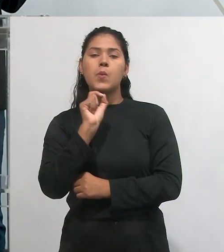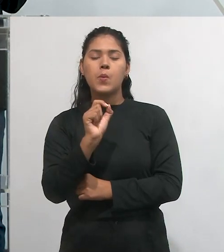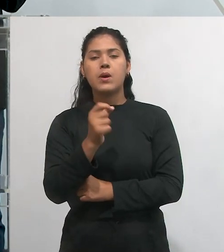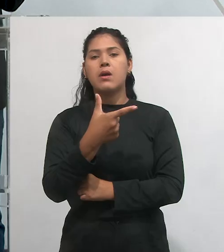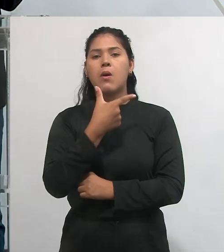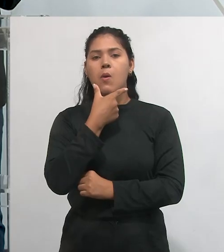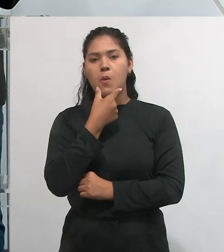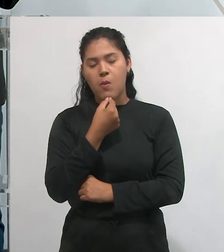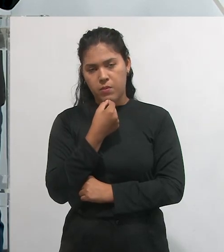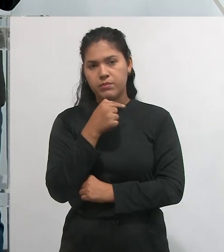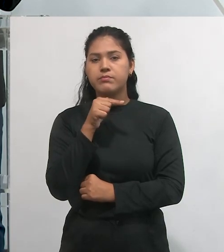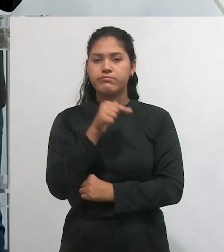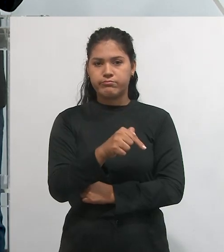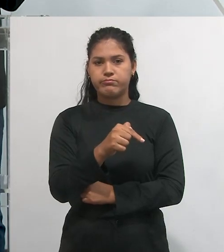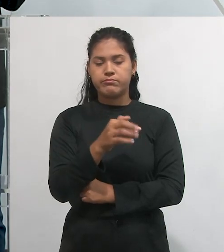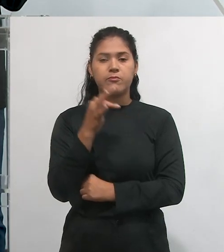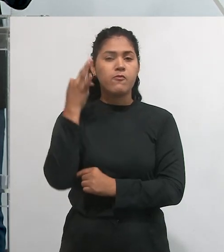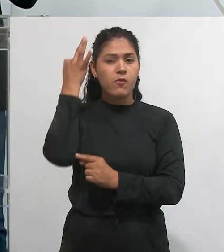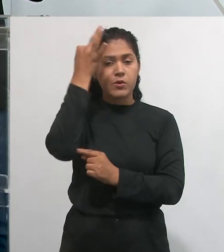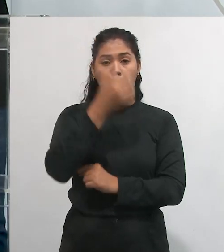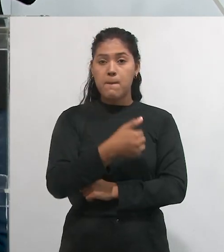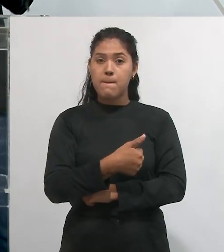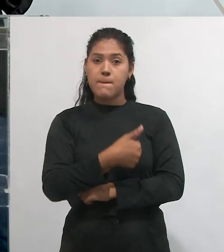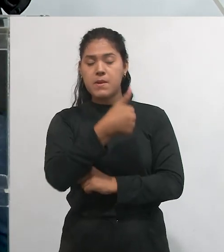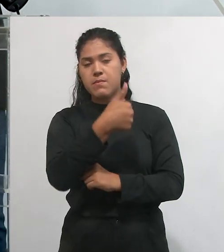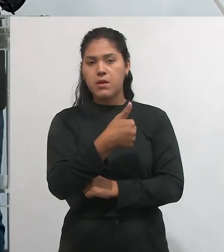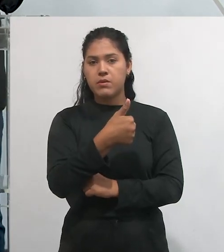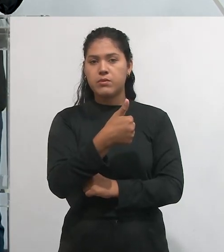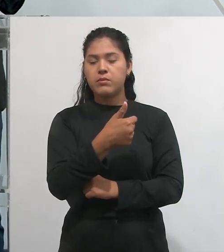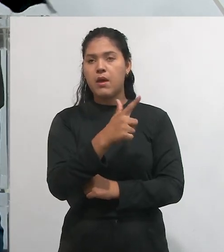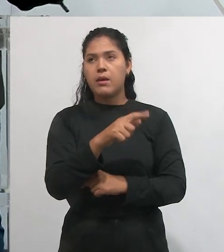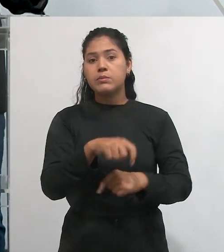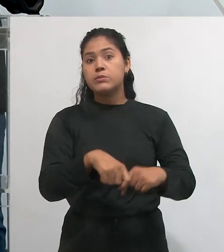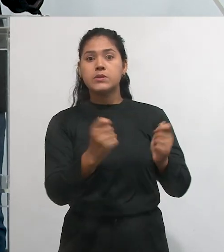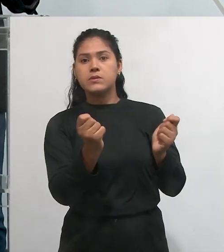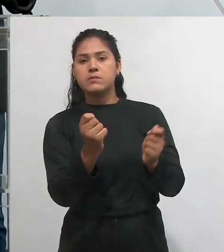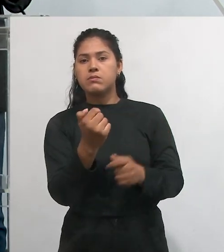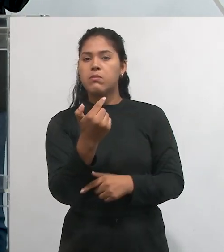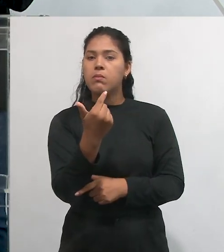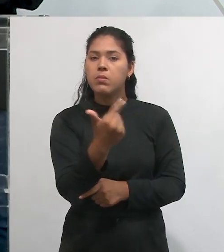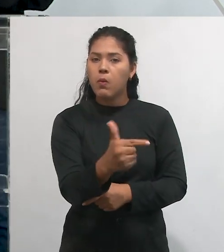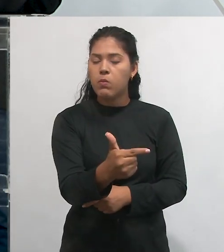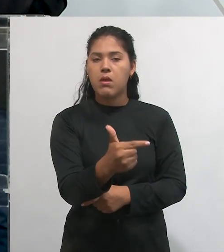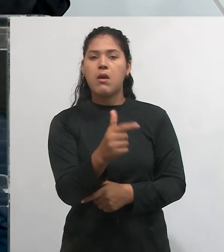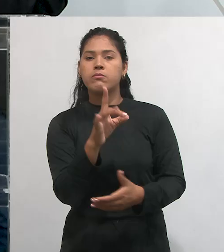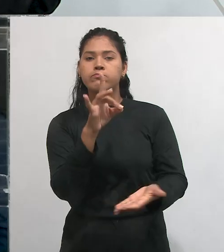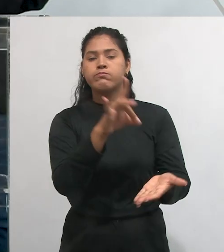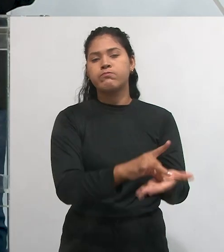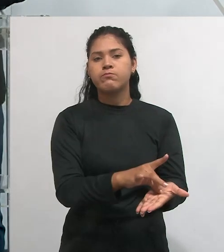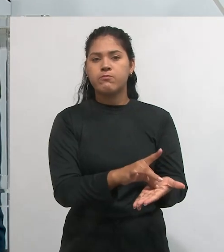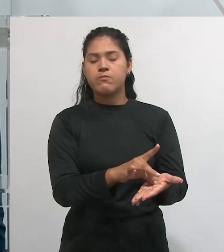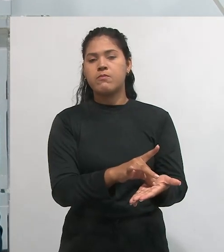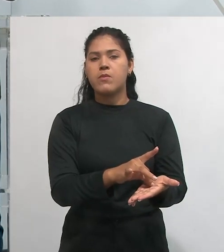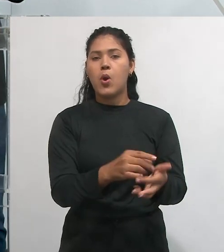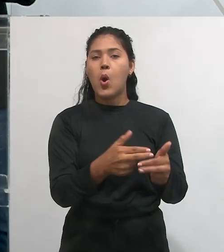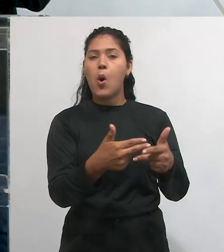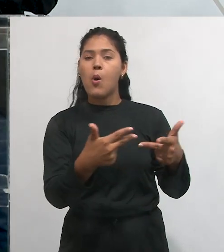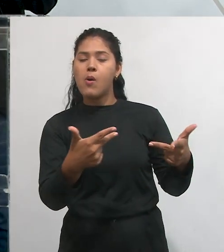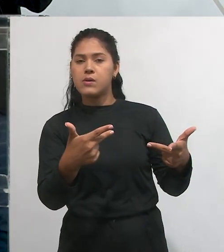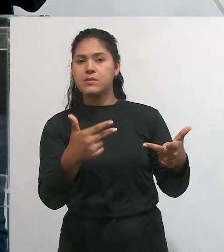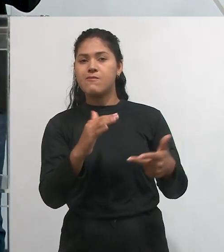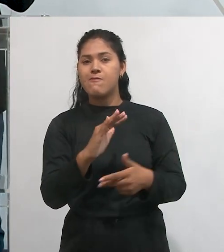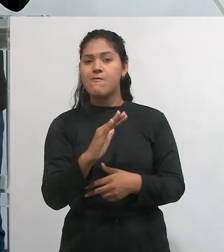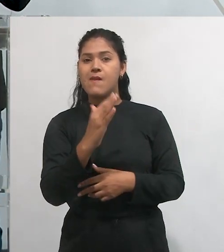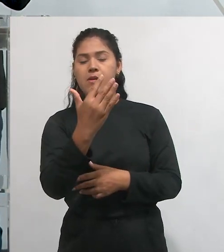sobre esse aspecto de que não há possibilidade do falso. Então vamos lá. Parmênides apresenta